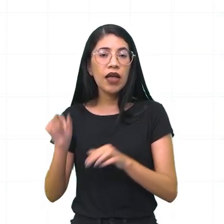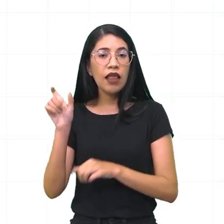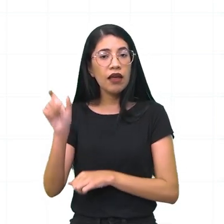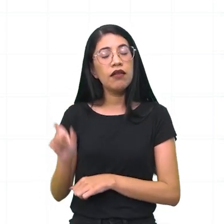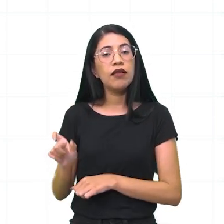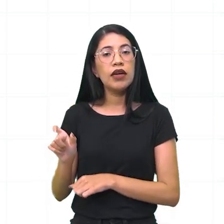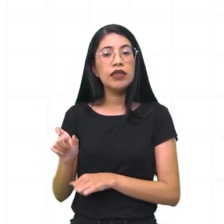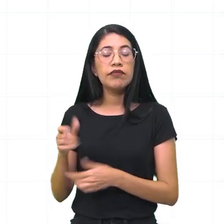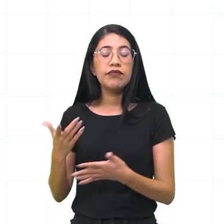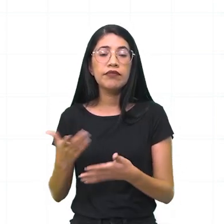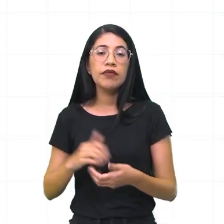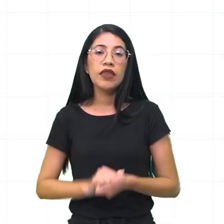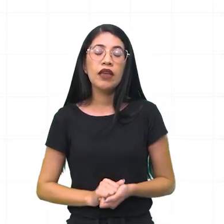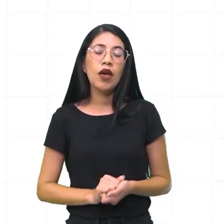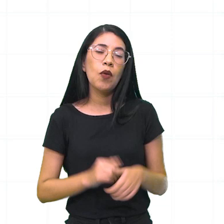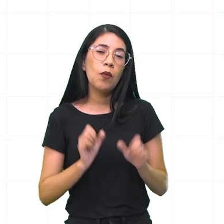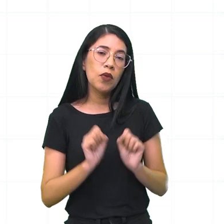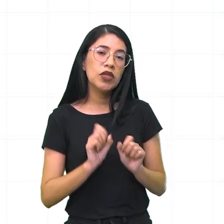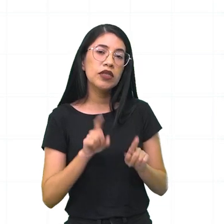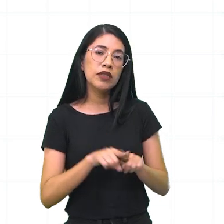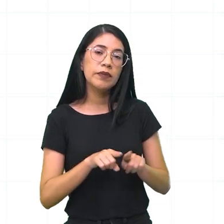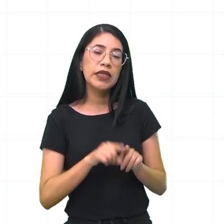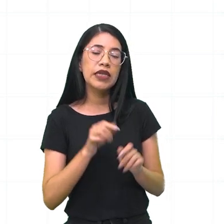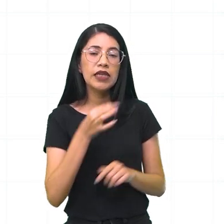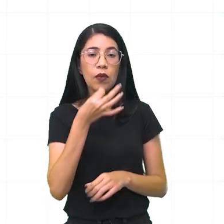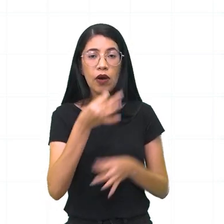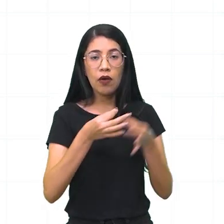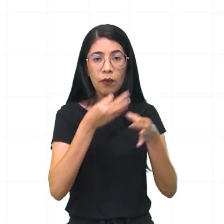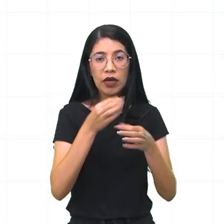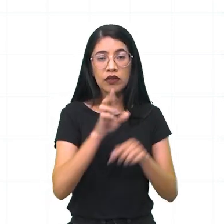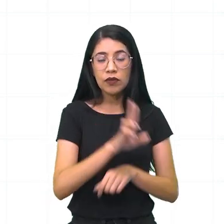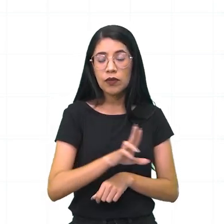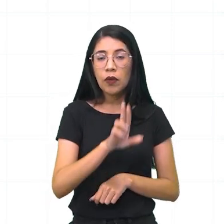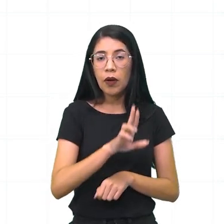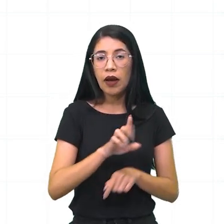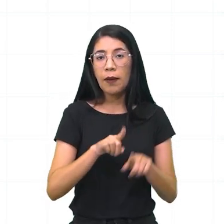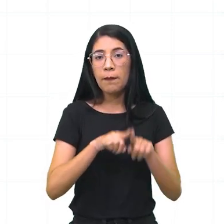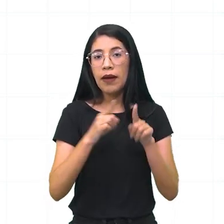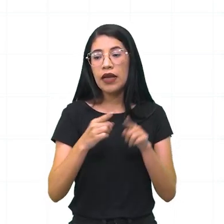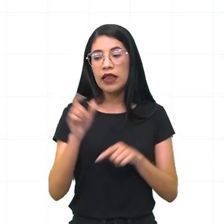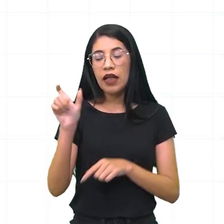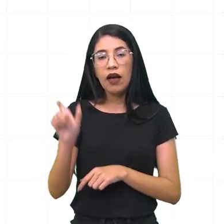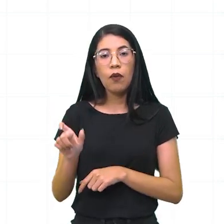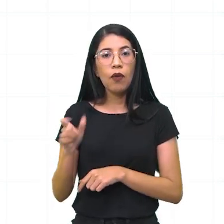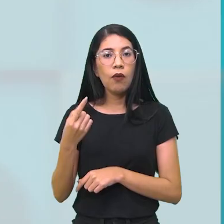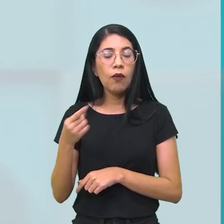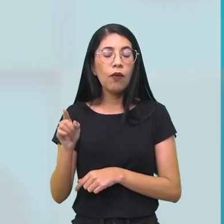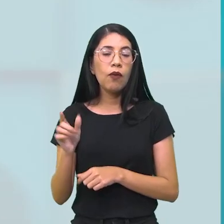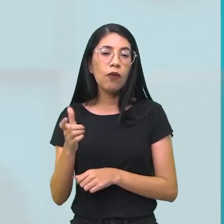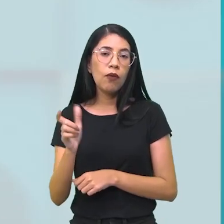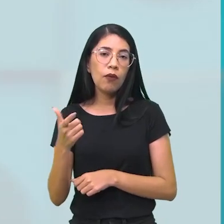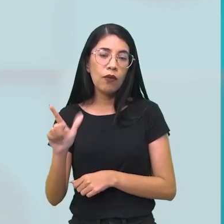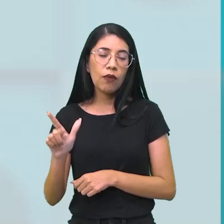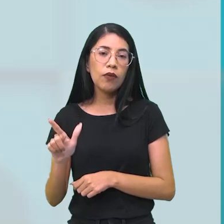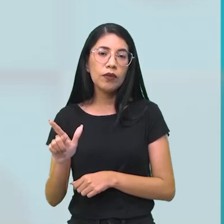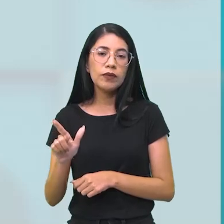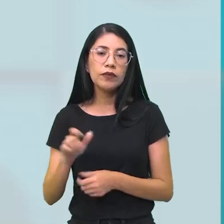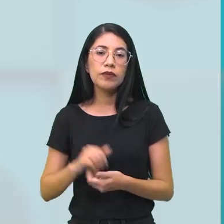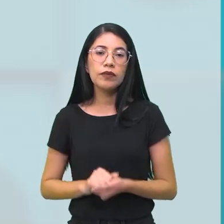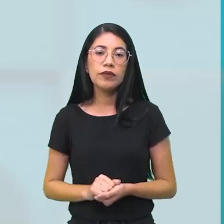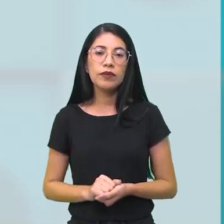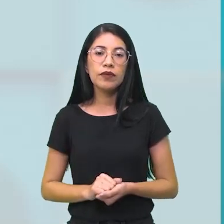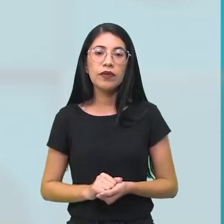você tem ali um argumento que que você utiliza e já desconstrui totalmente.